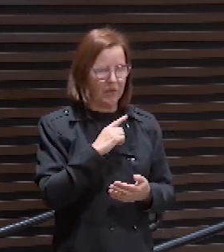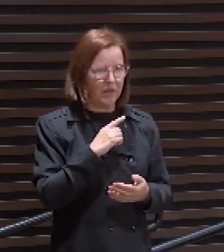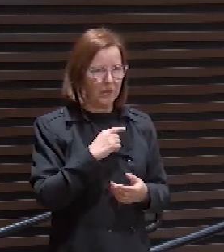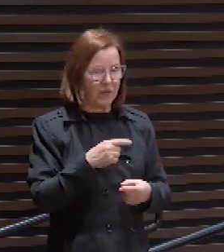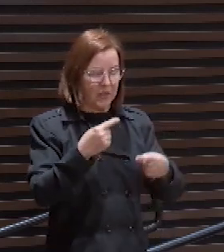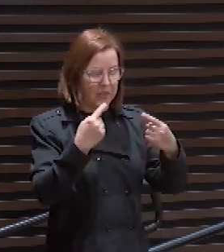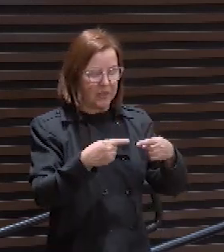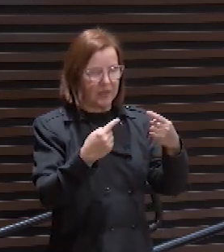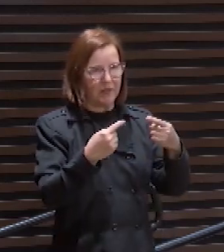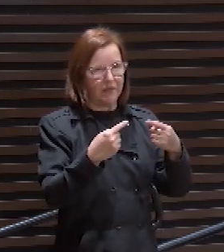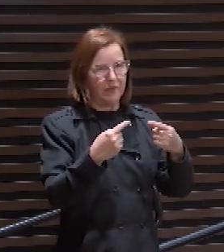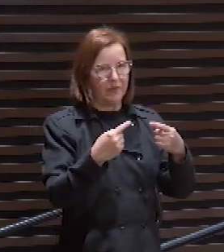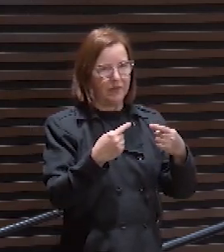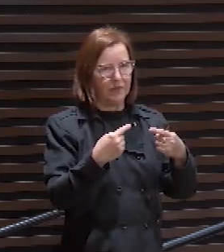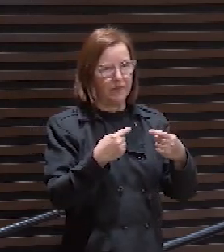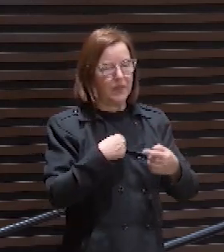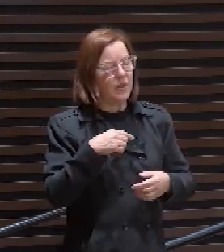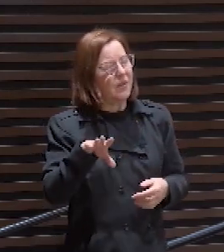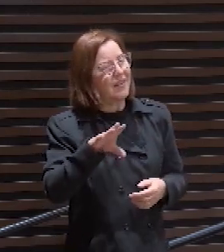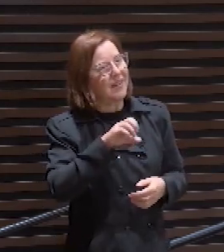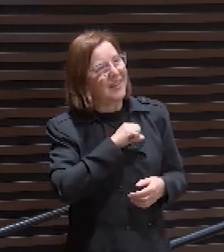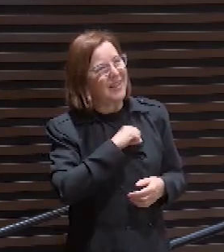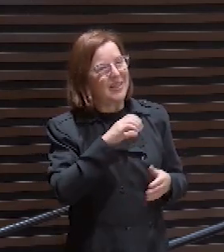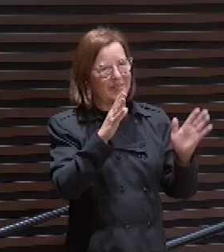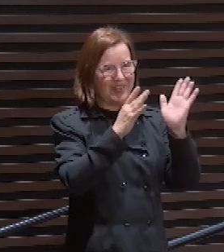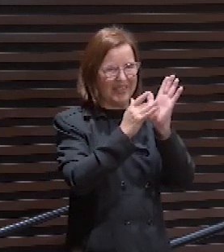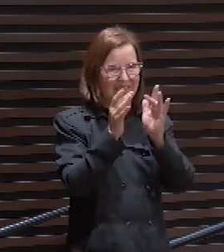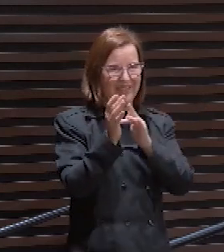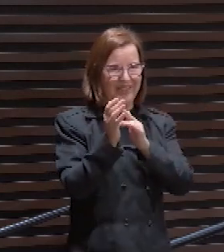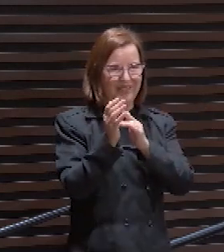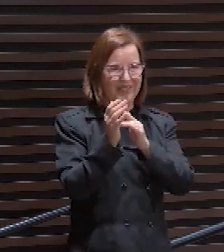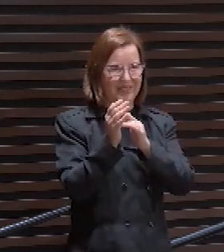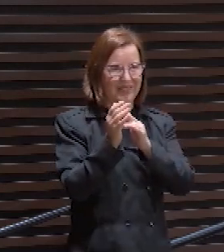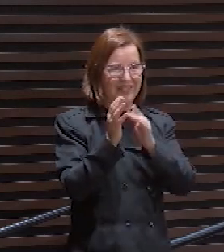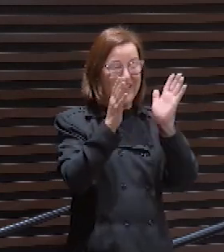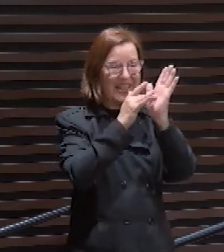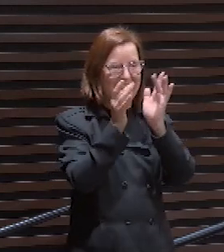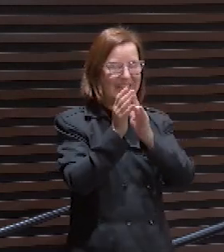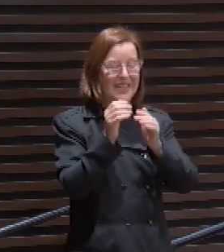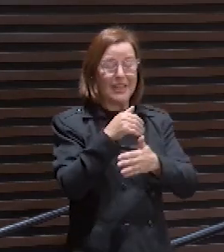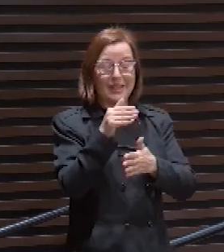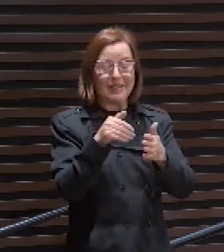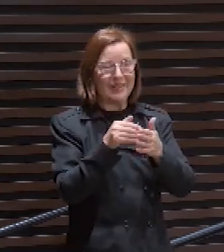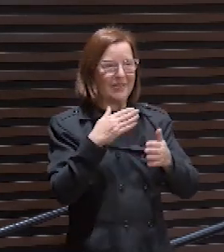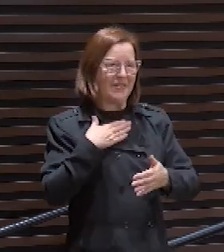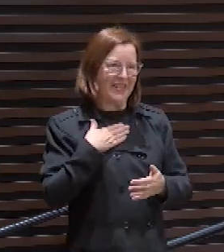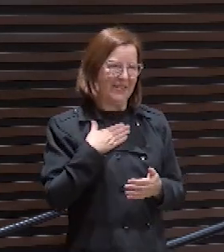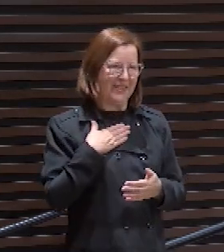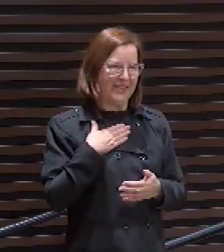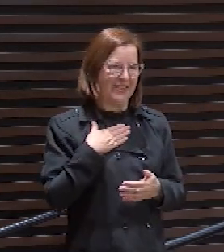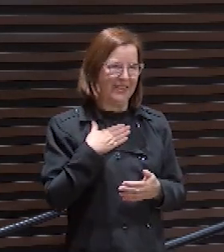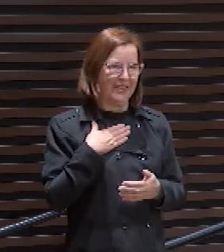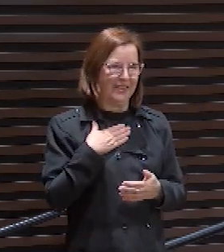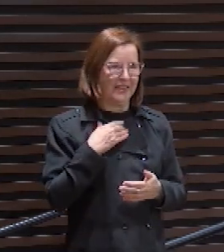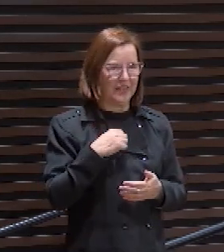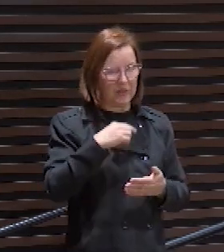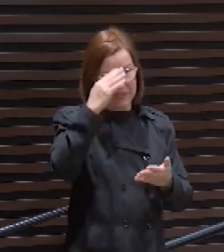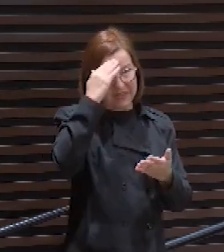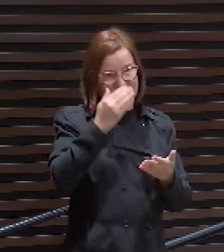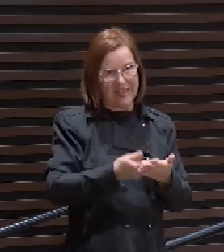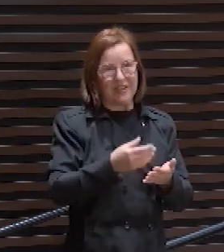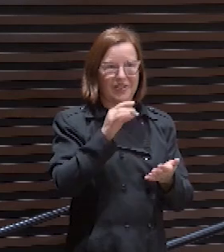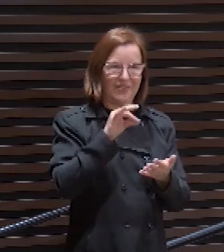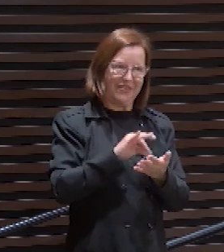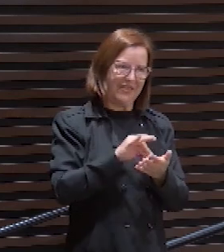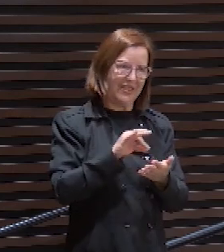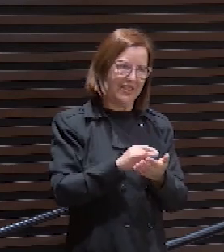de eu amo a Jesus e Ele é tudo para mim. Eu creio de fato